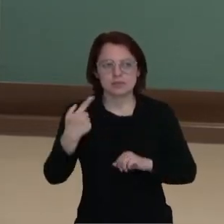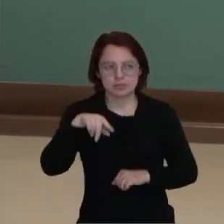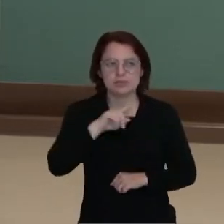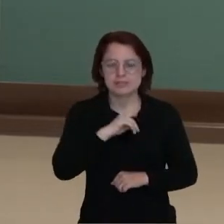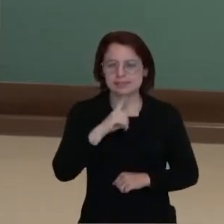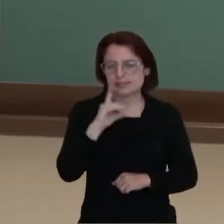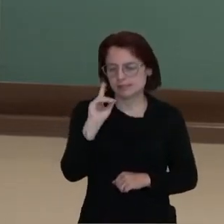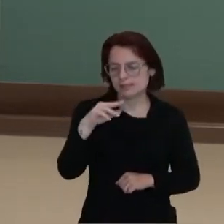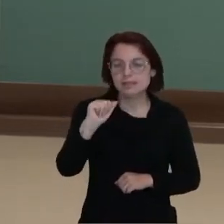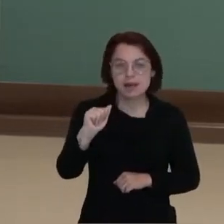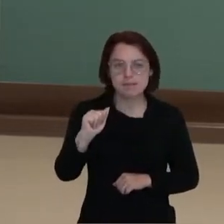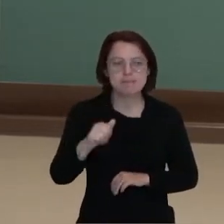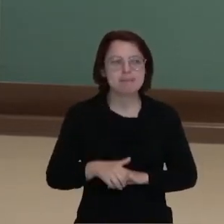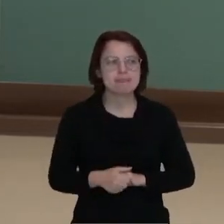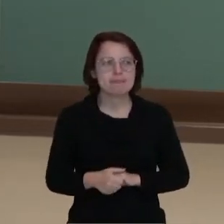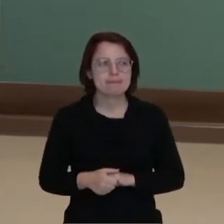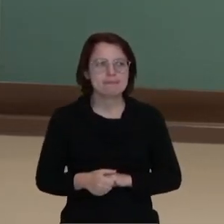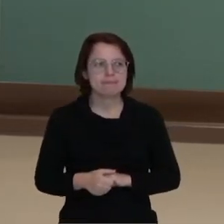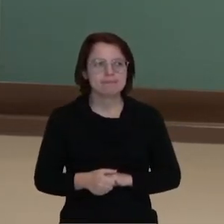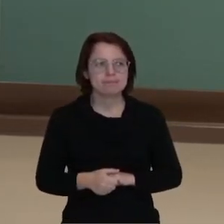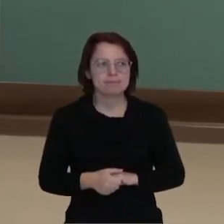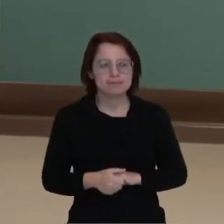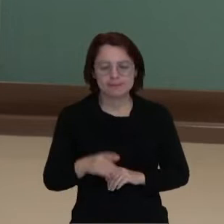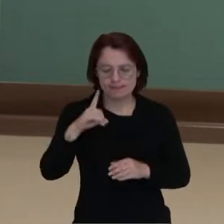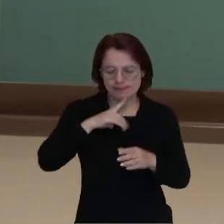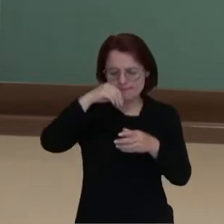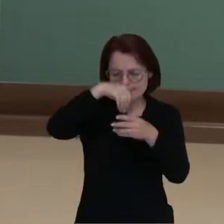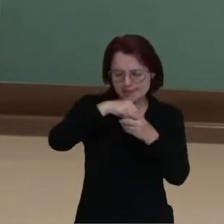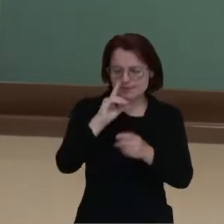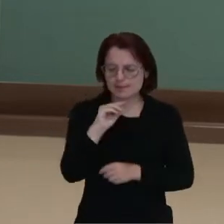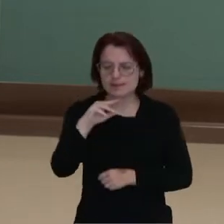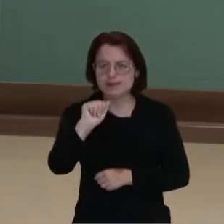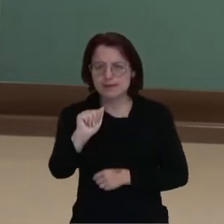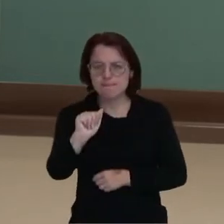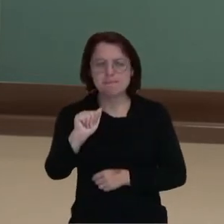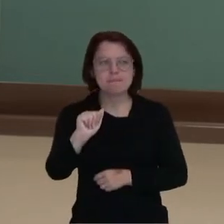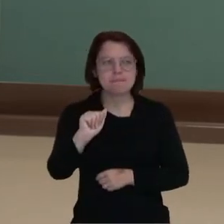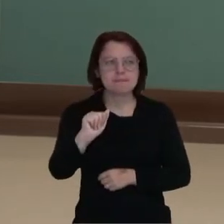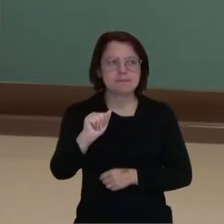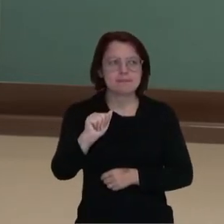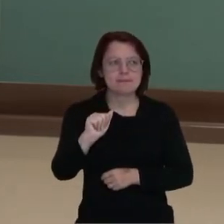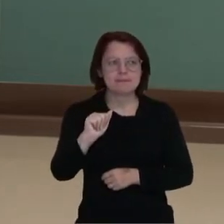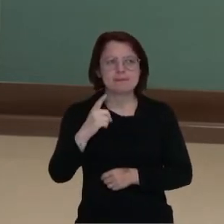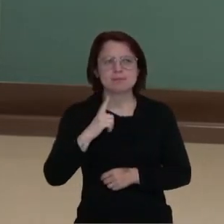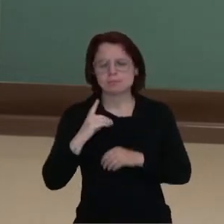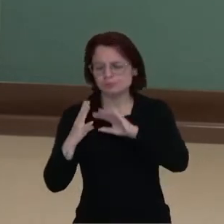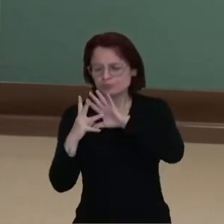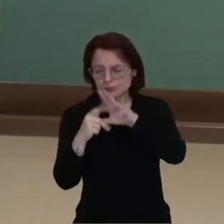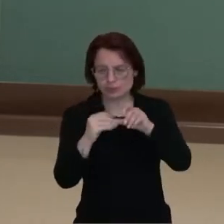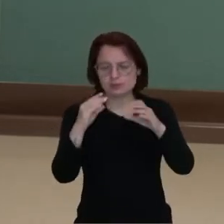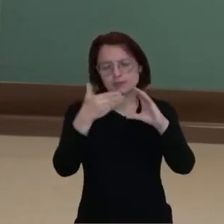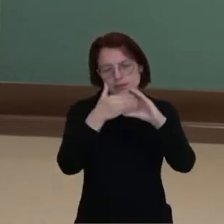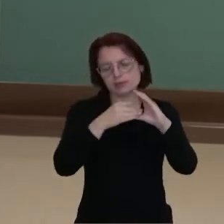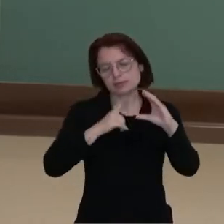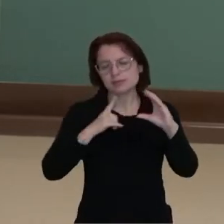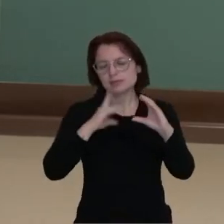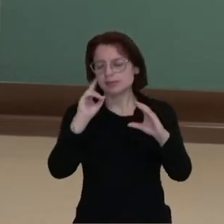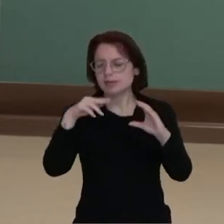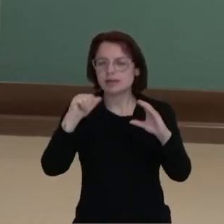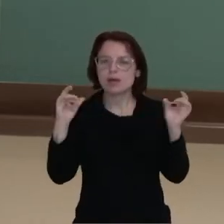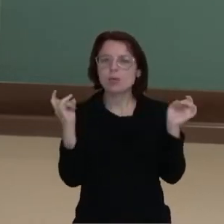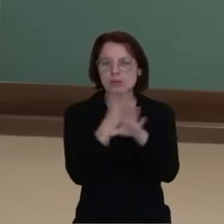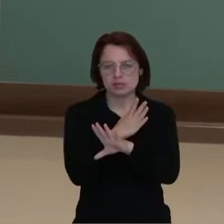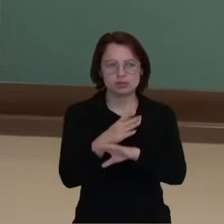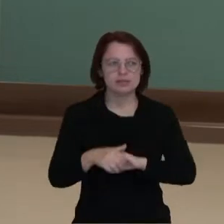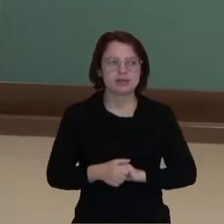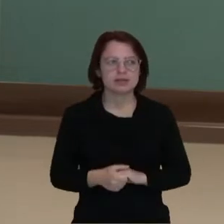o DNA lá no DNA existem, todas as células têm o DNA completo. Então, lá